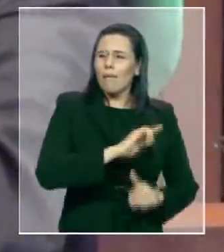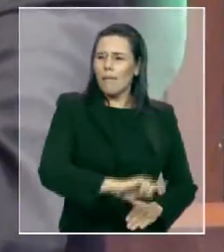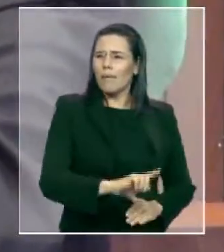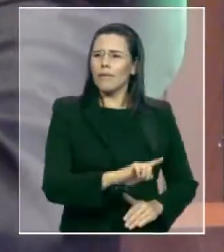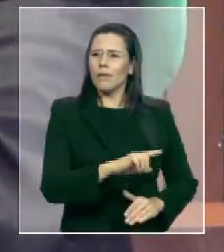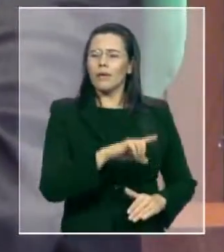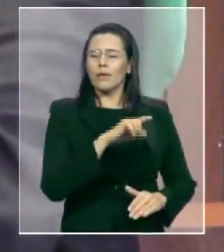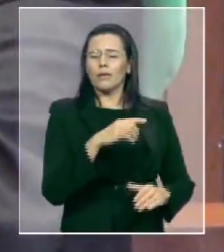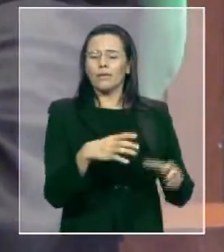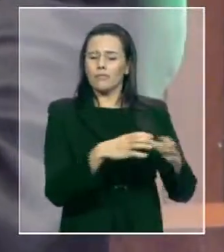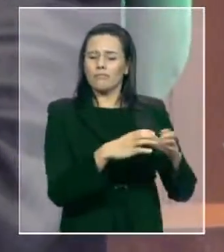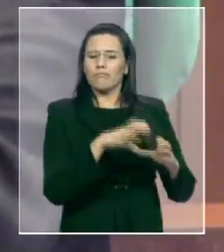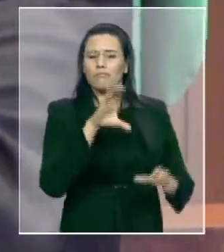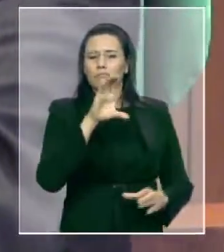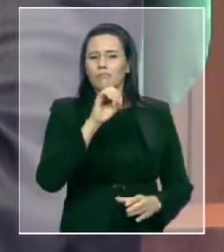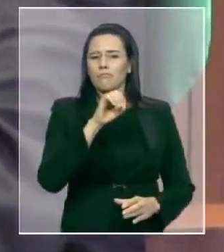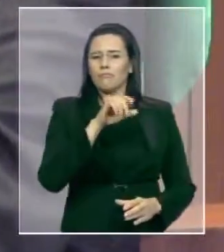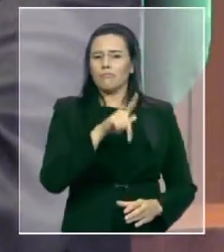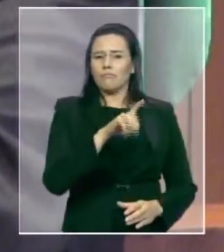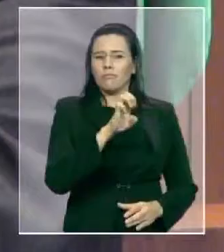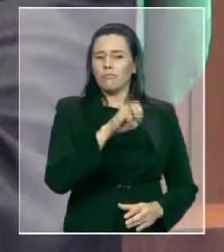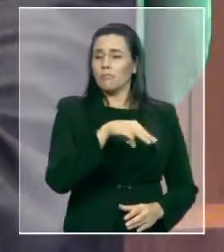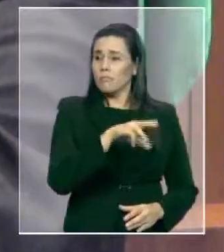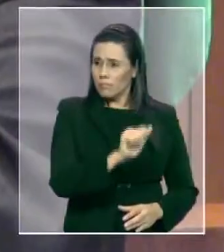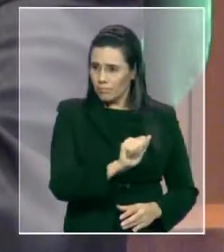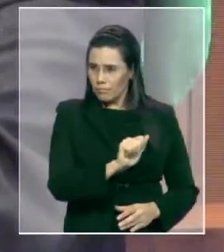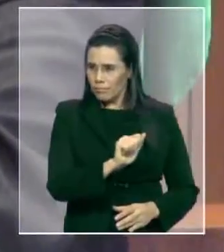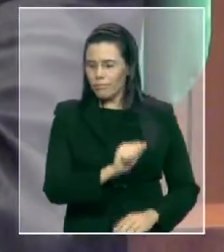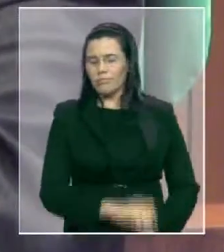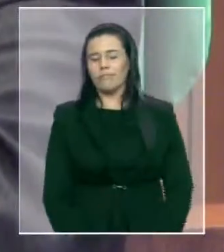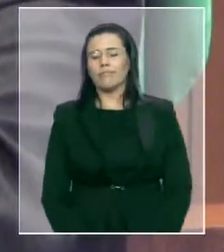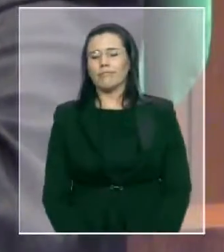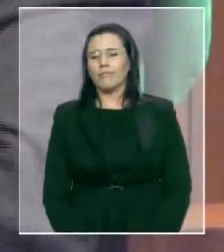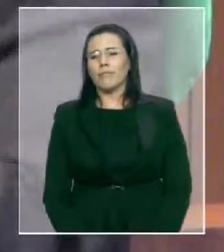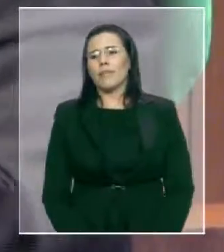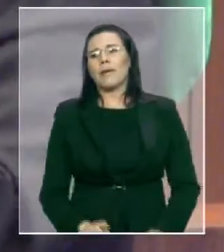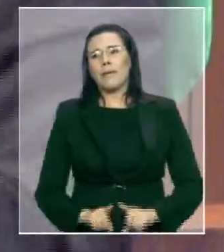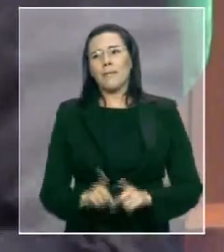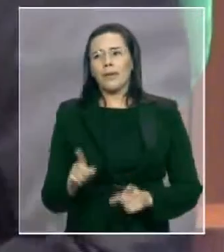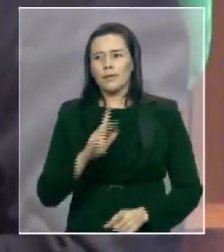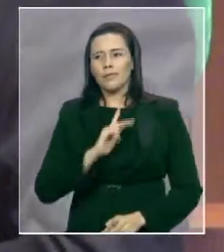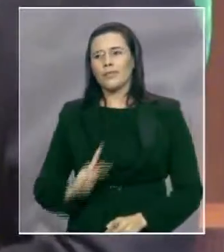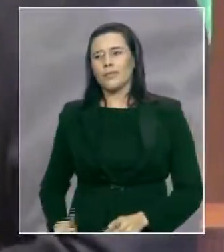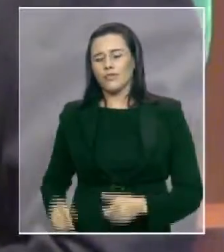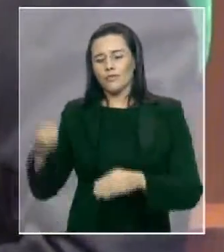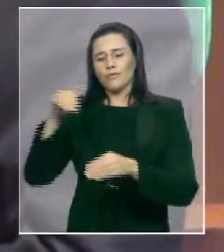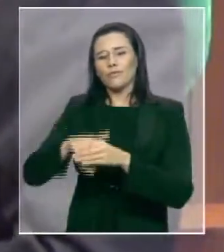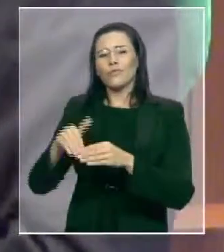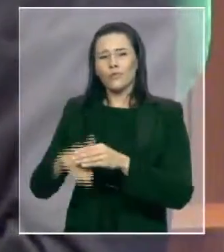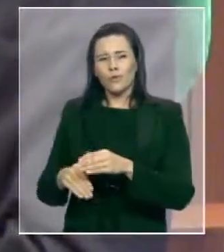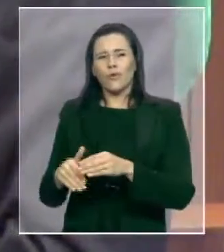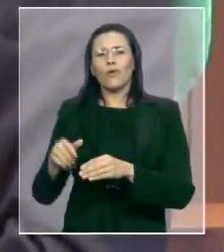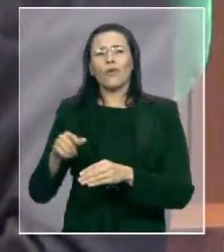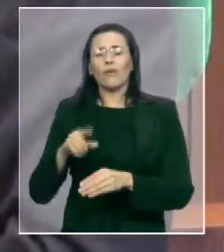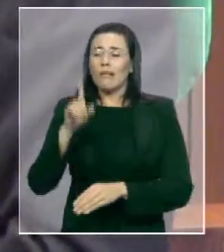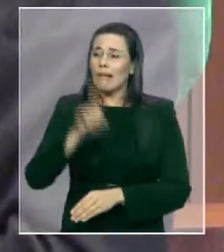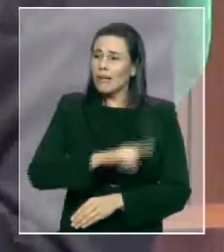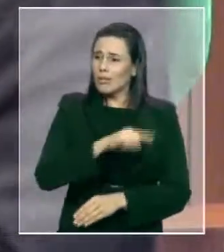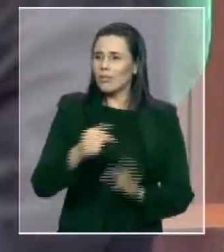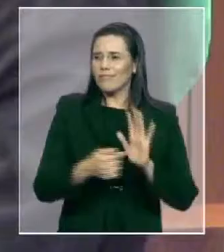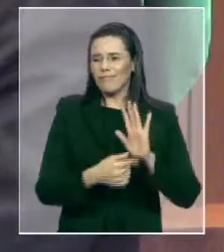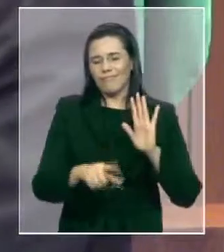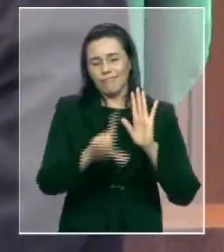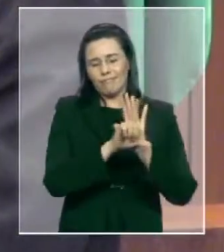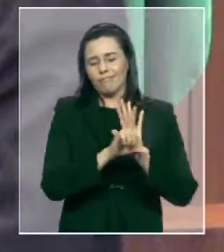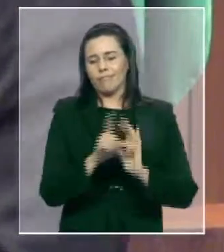aí em vários batalhões, companhias independentes aí no interior do estado. Isso aí é importante, que eu pelo menos